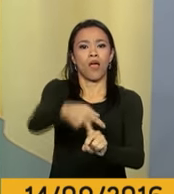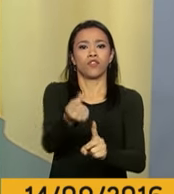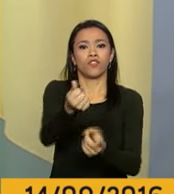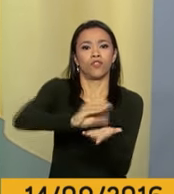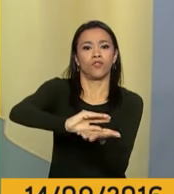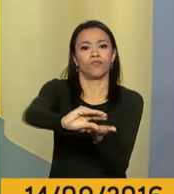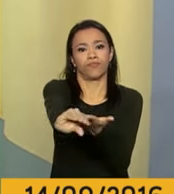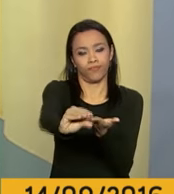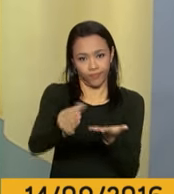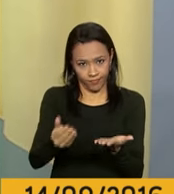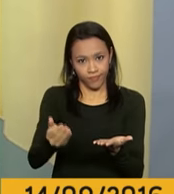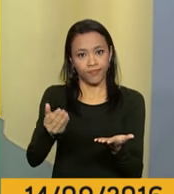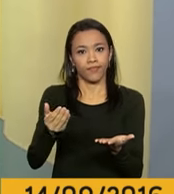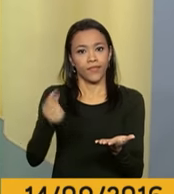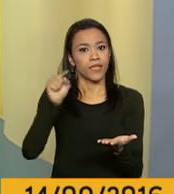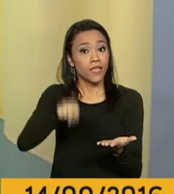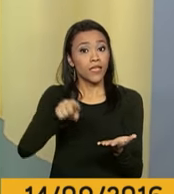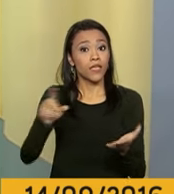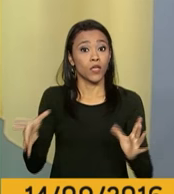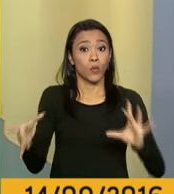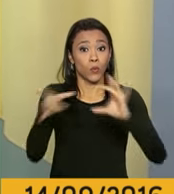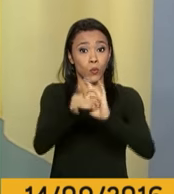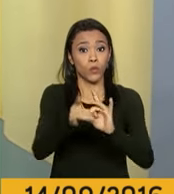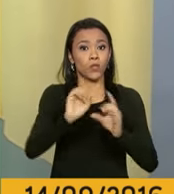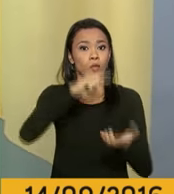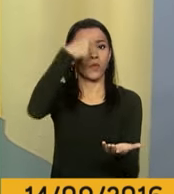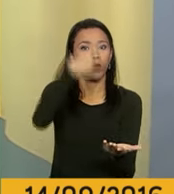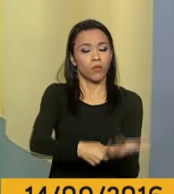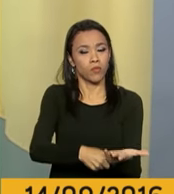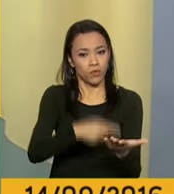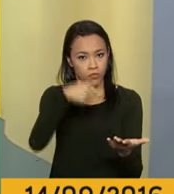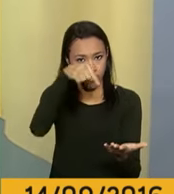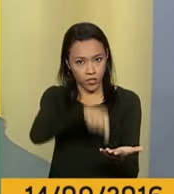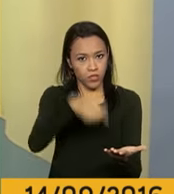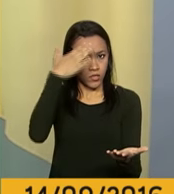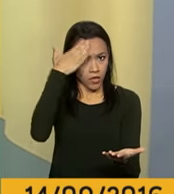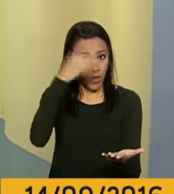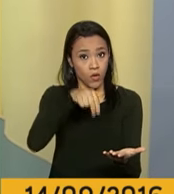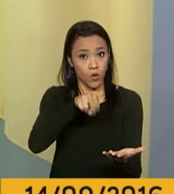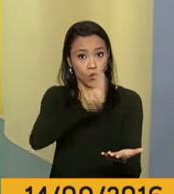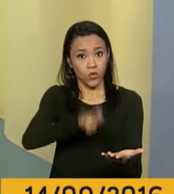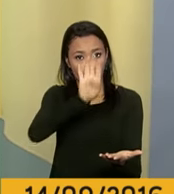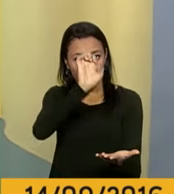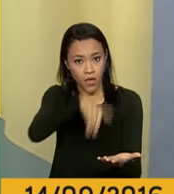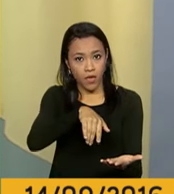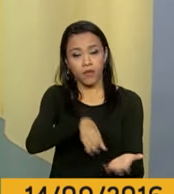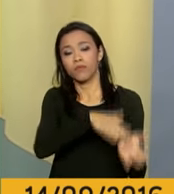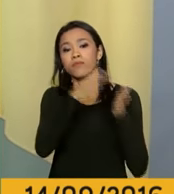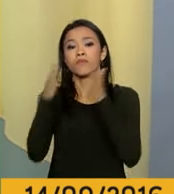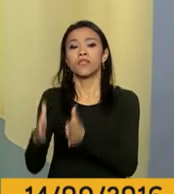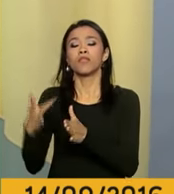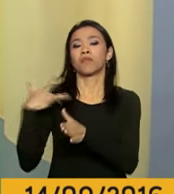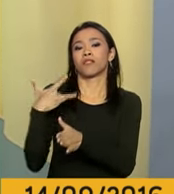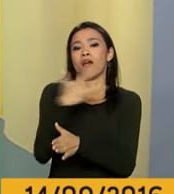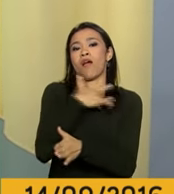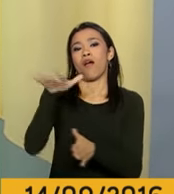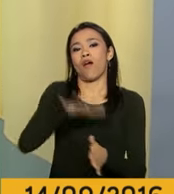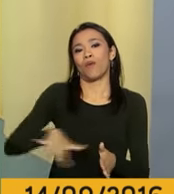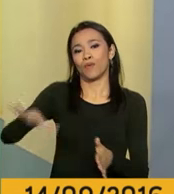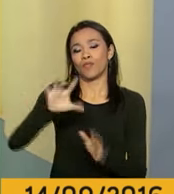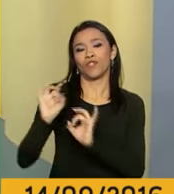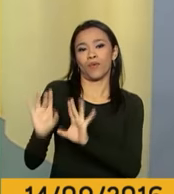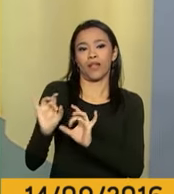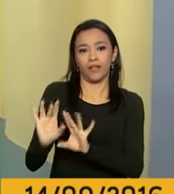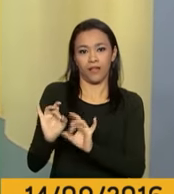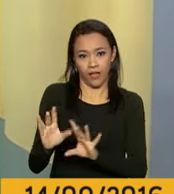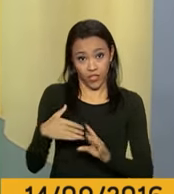Um ciclo virtuoso que une a responsabilidade no uso de bens públicos e uma saúde pública de maior